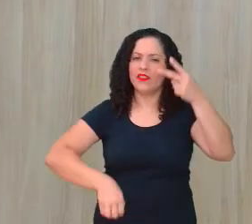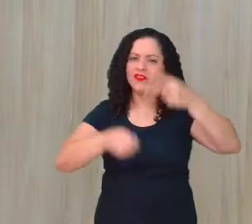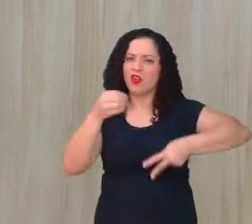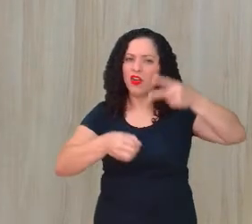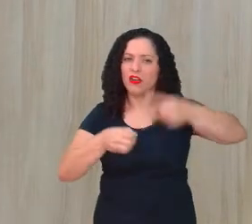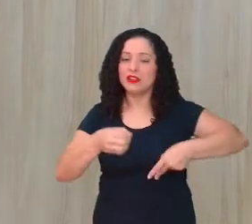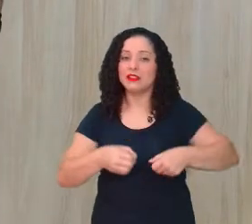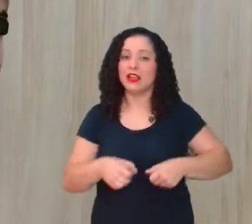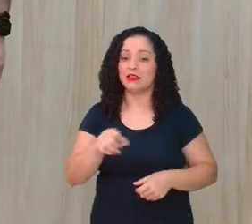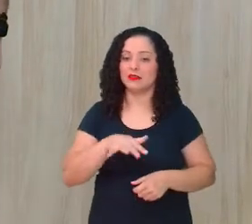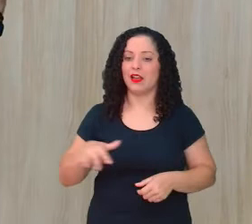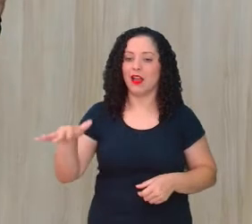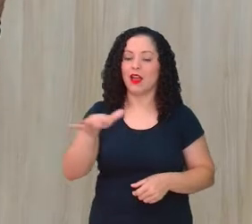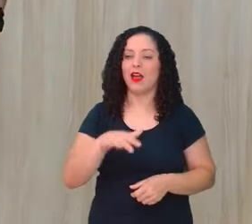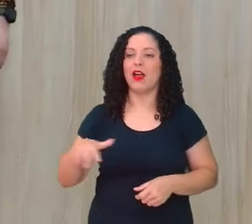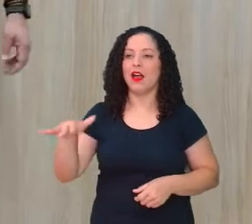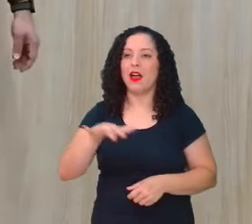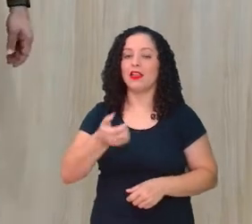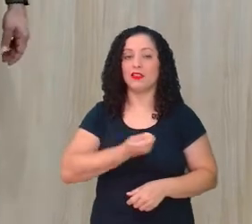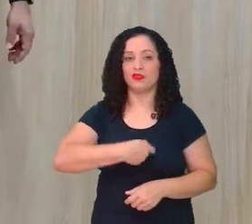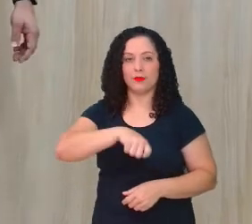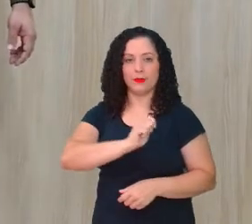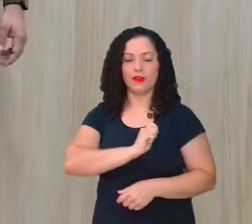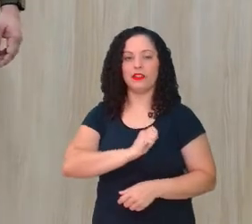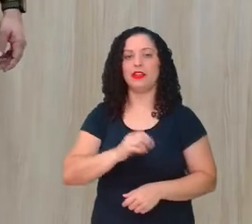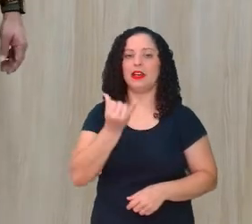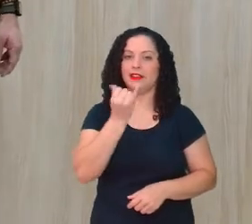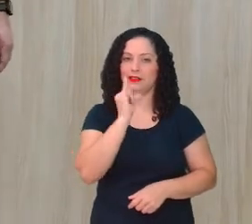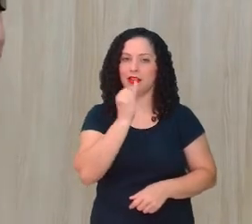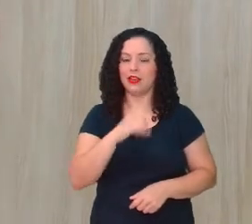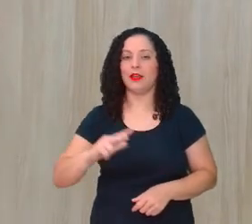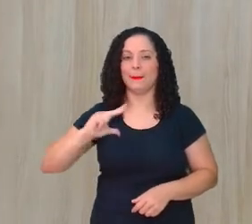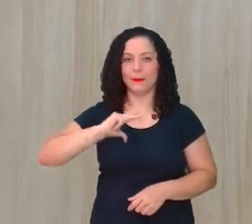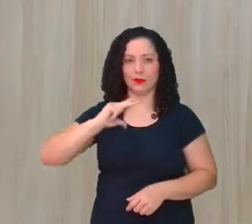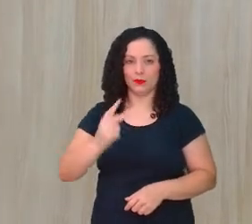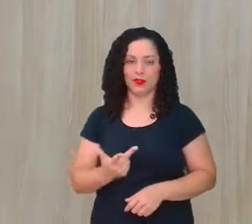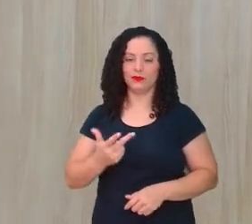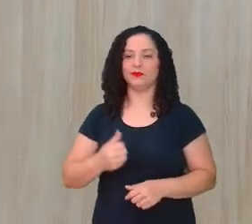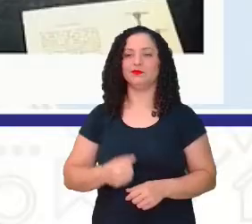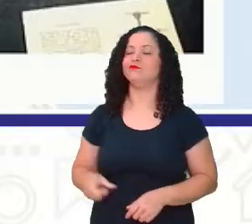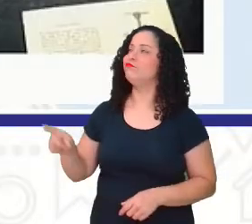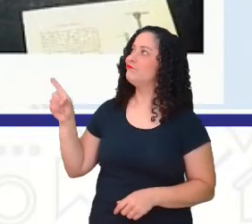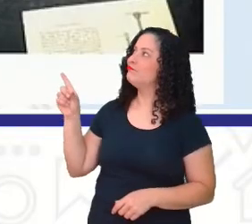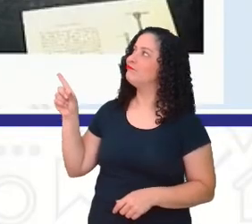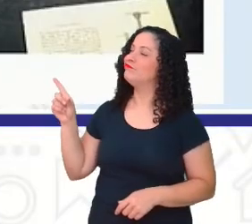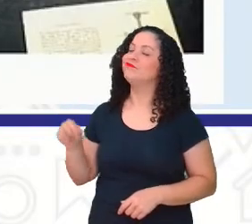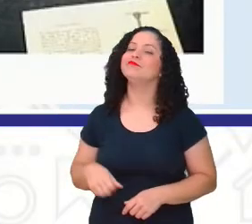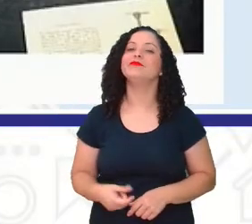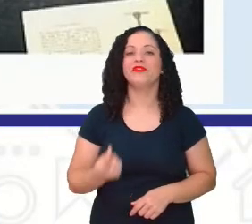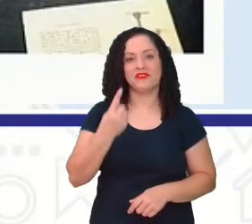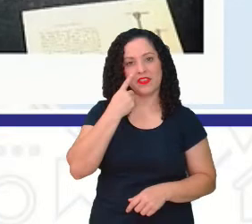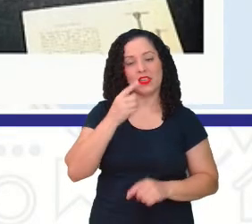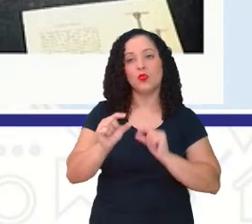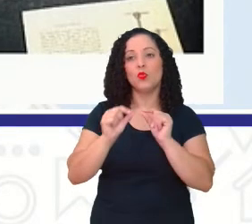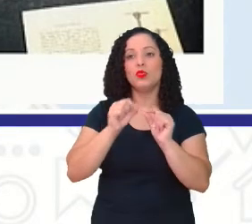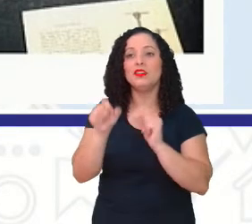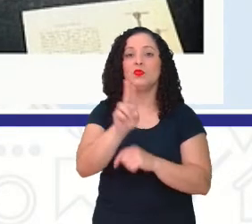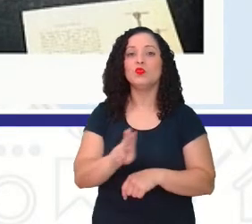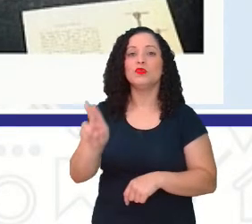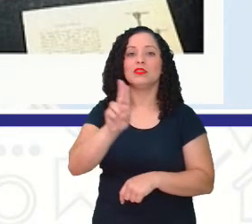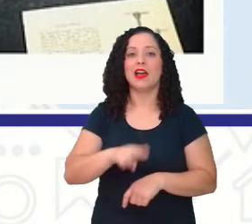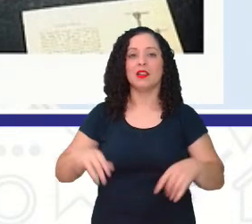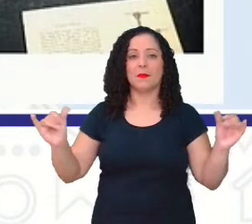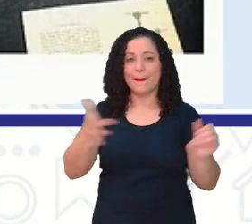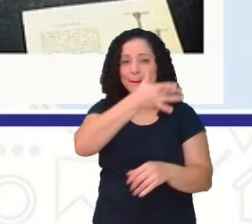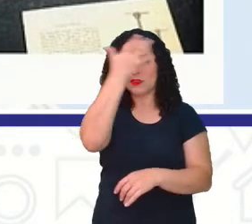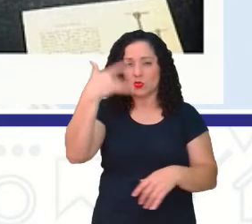Espanha, Portugal e Itália. E aqui a gente encerra a nossa aula, a gente tem aí, ó, alguns instrumentos que eram usados, né, para a tortura,